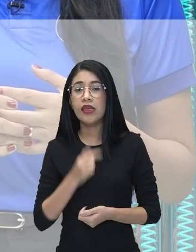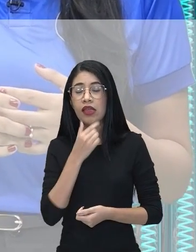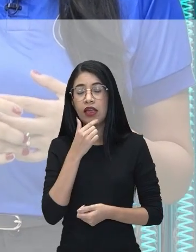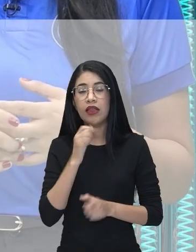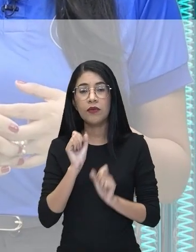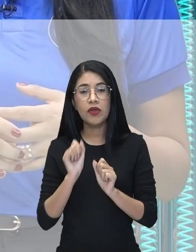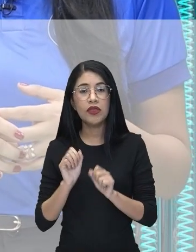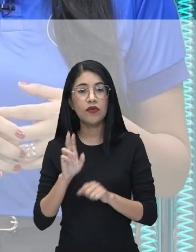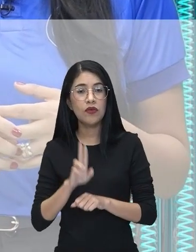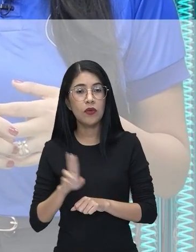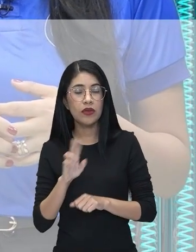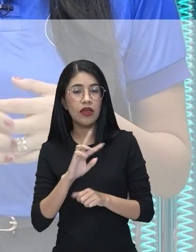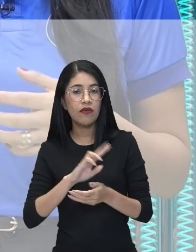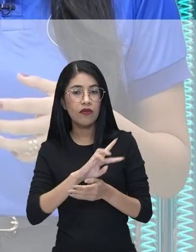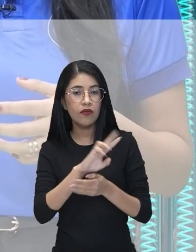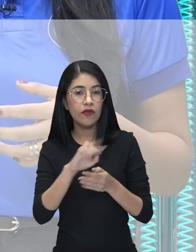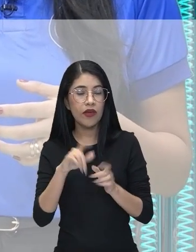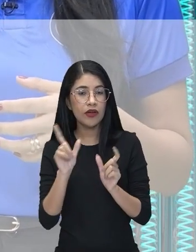de palavras. Então,